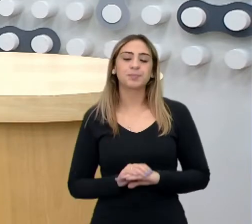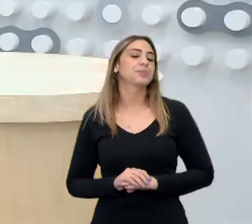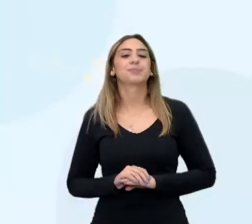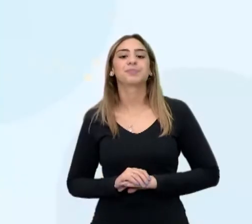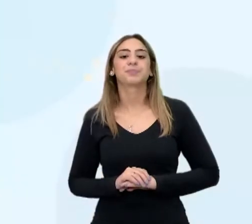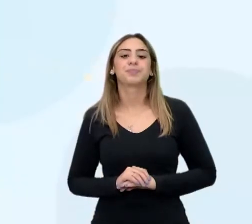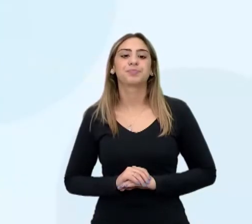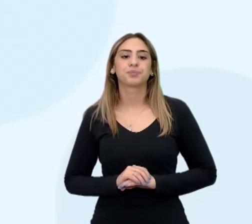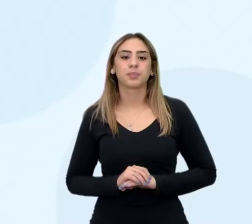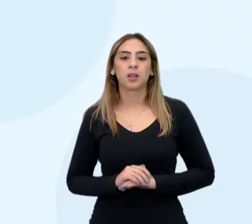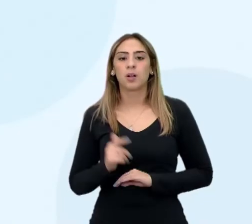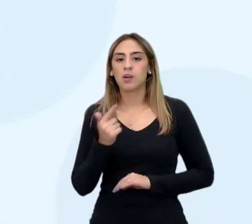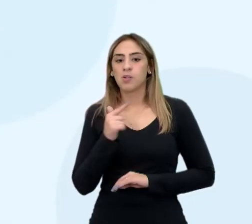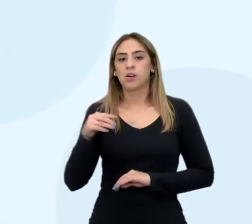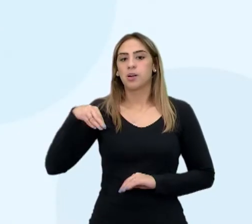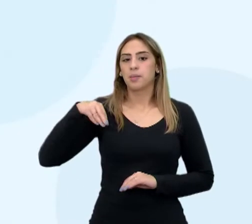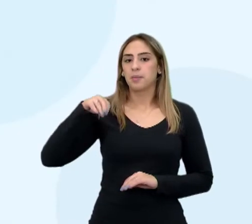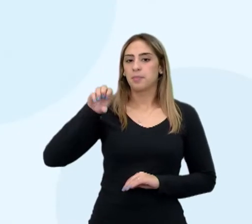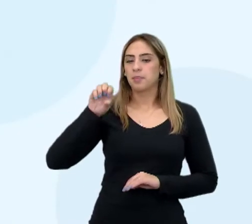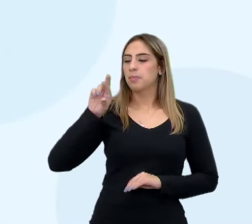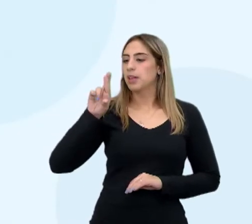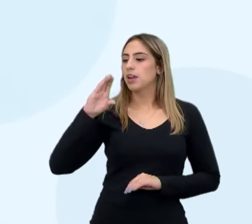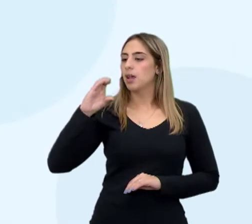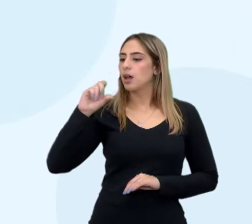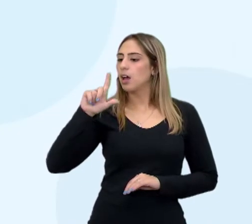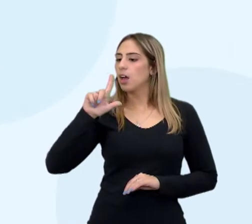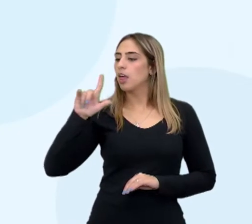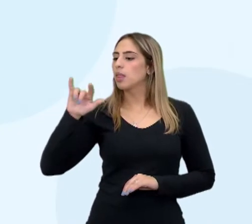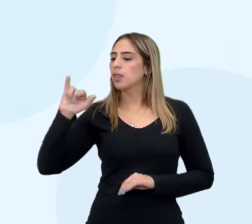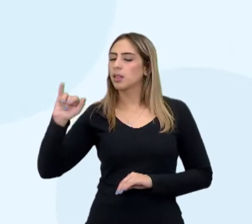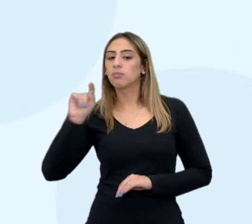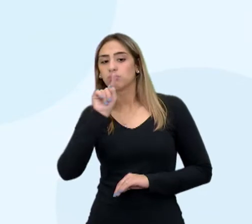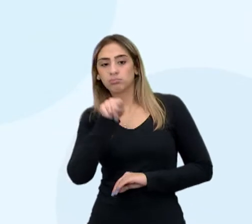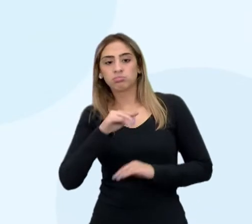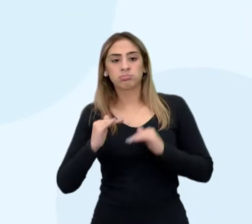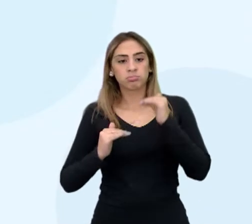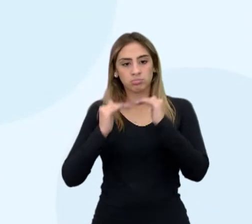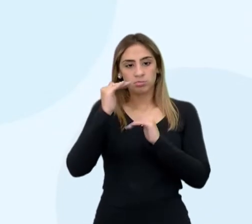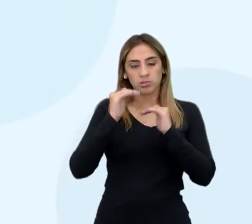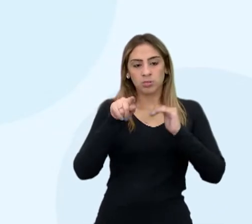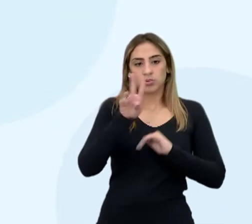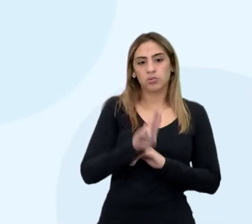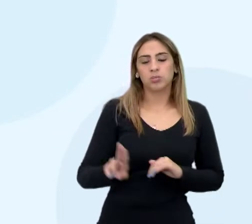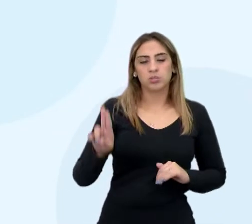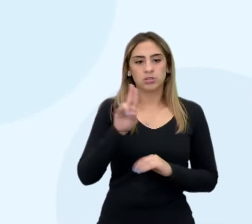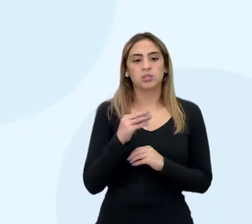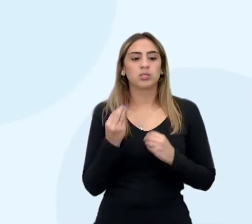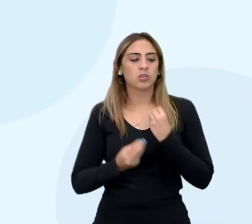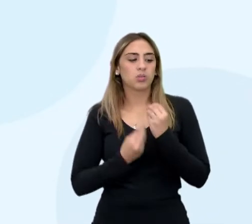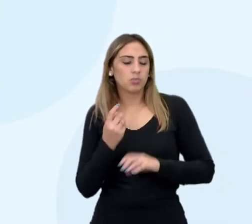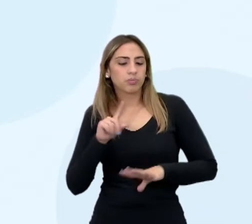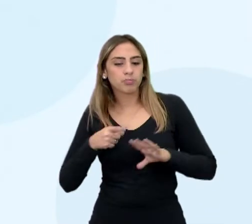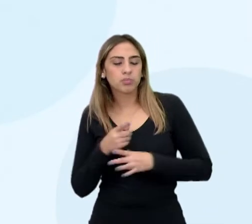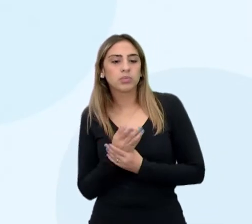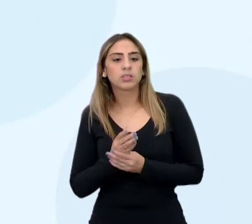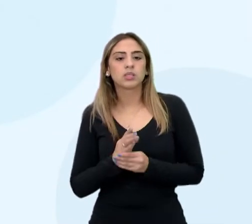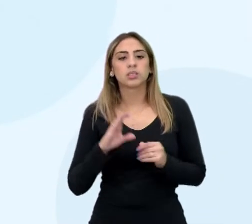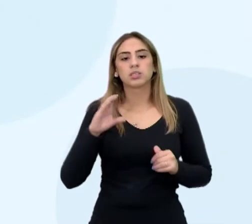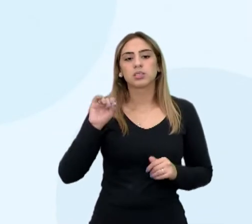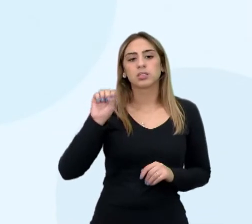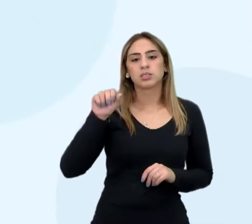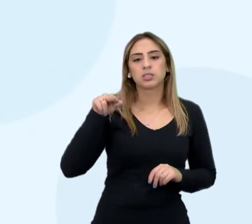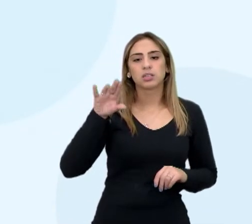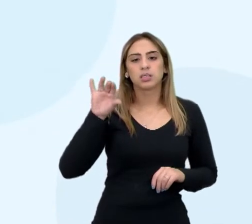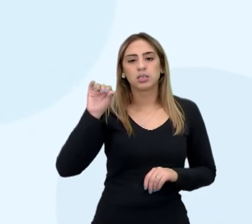outra escala, na realidade ela é uma escala, né, utilizada aí, né, com uma intensidade sísmica, né,